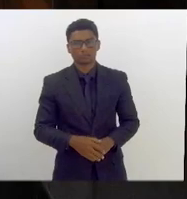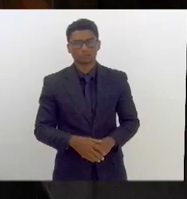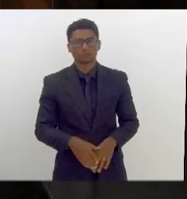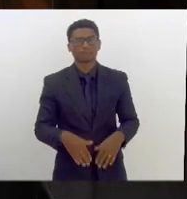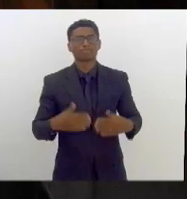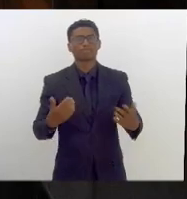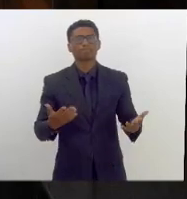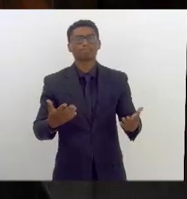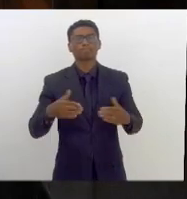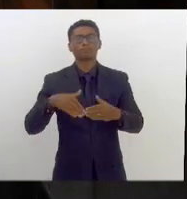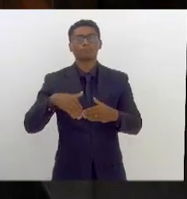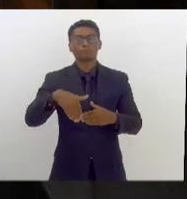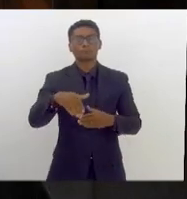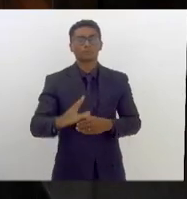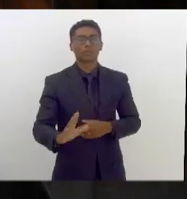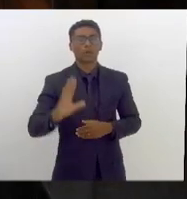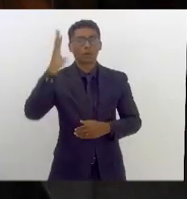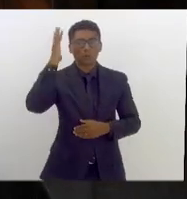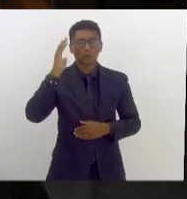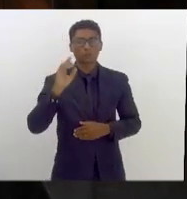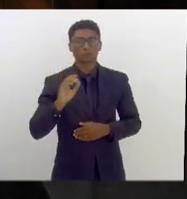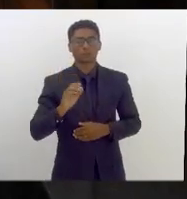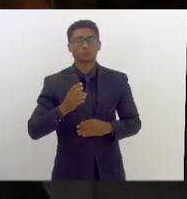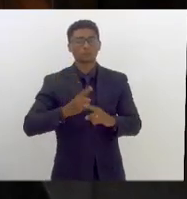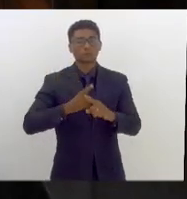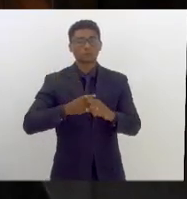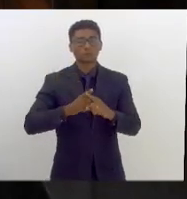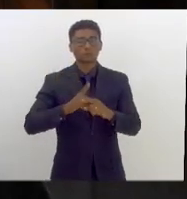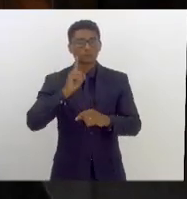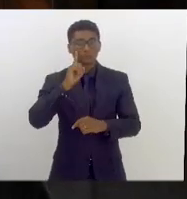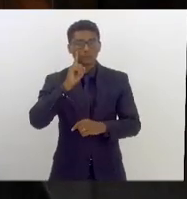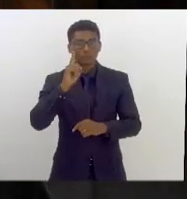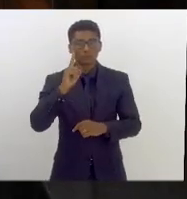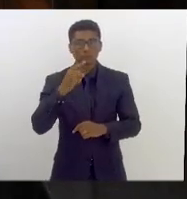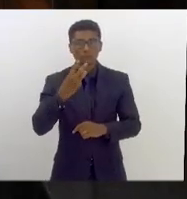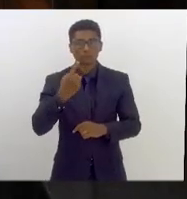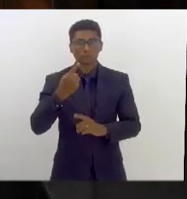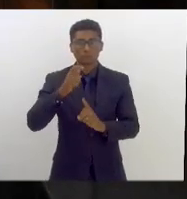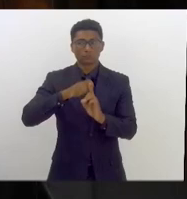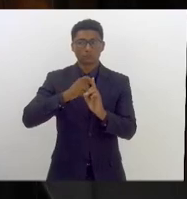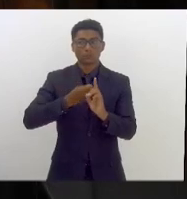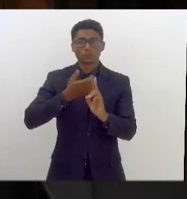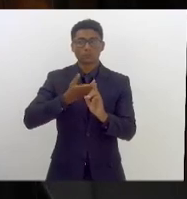vai acontecer depois de 31 de dezembro?